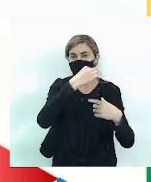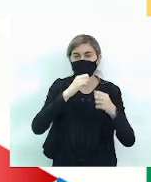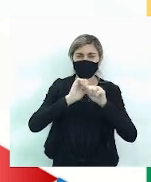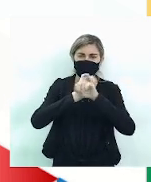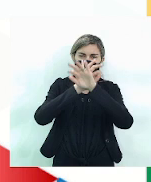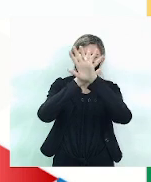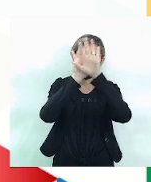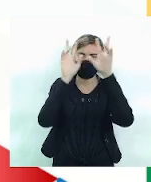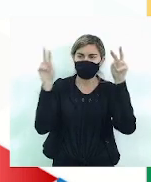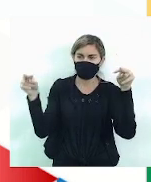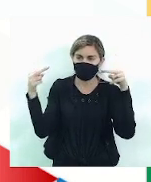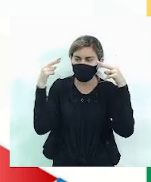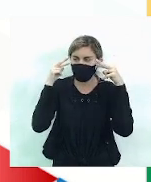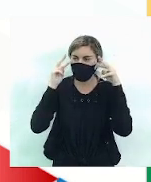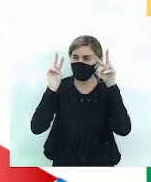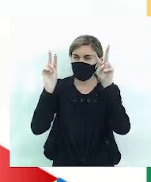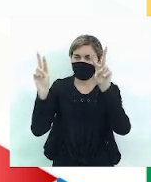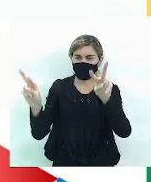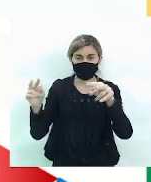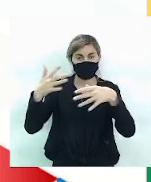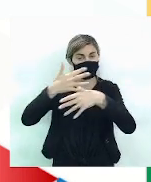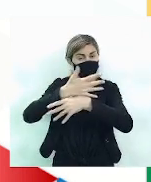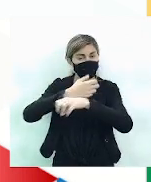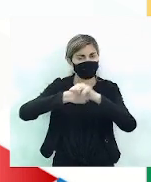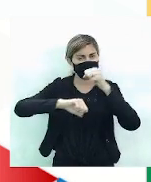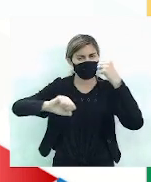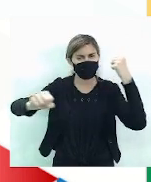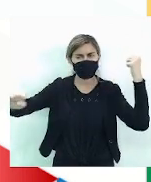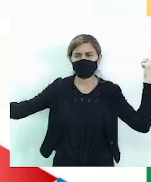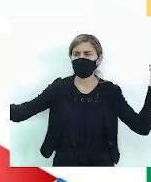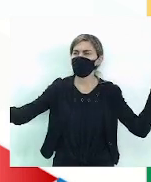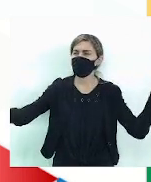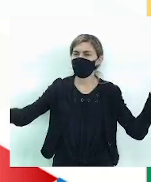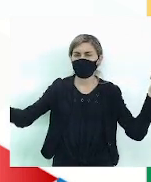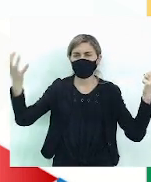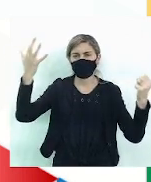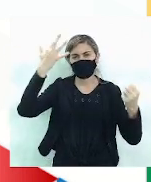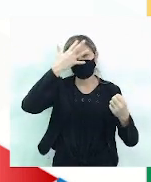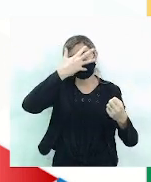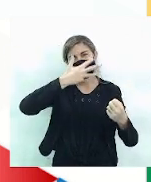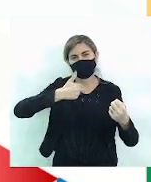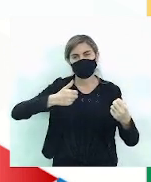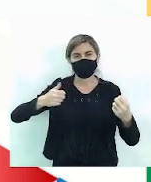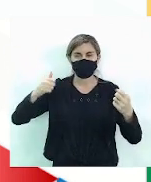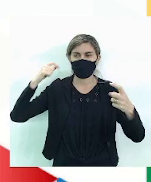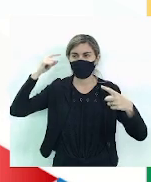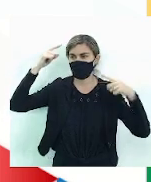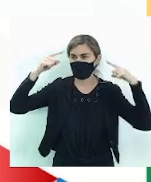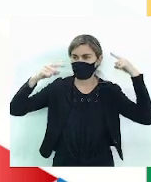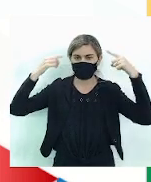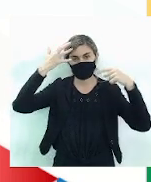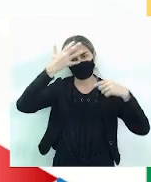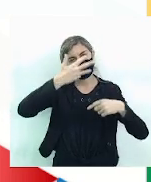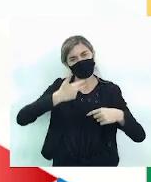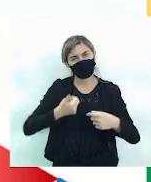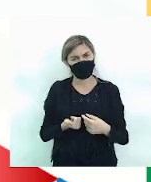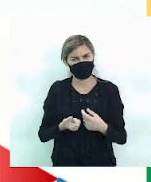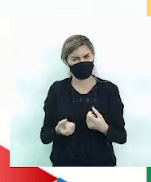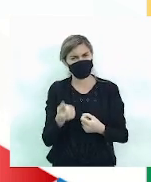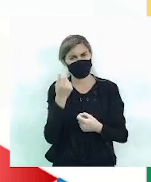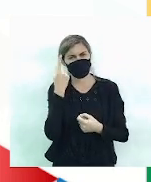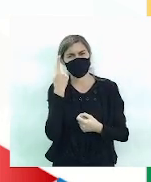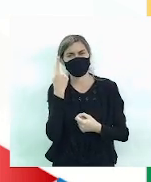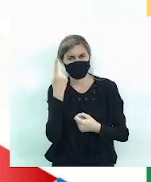clareando o meu olhar, cidade grande, paraíso da loucura. Essa questão da paraíso da loucura. Vê que coisa interessante.